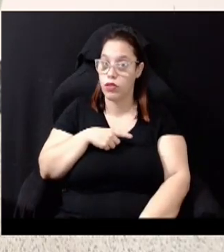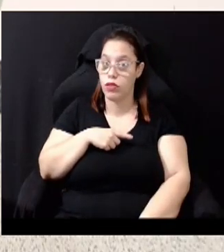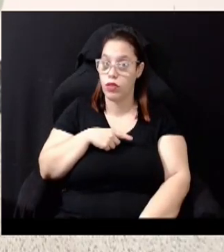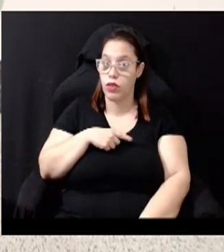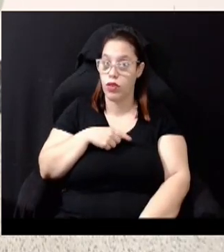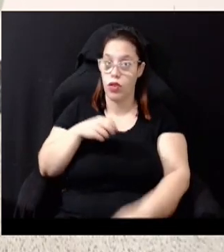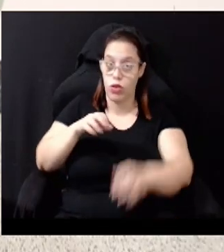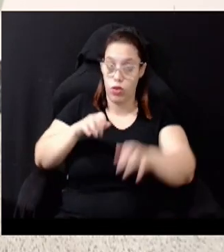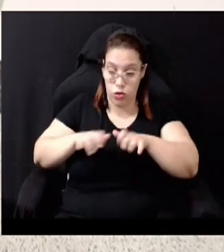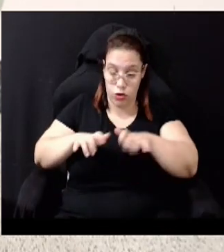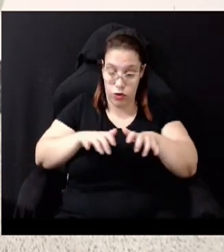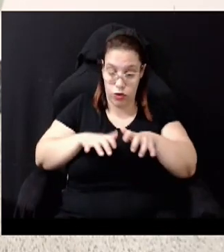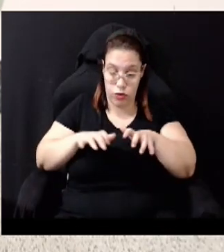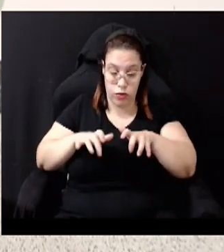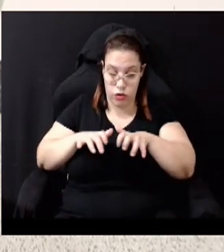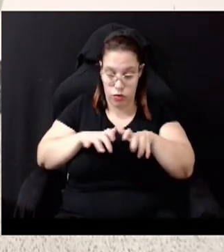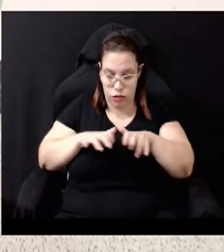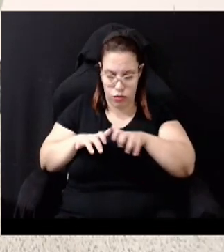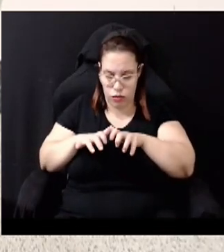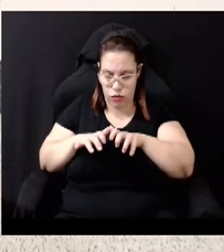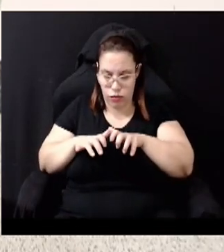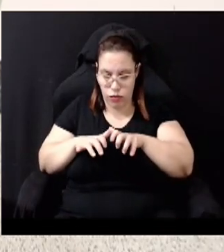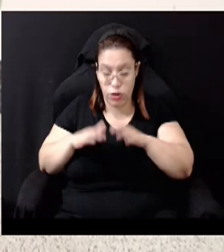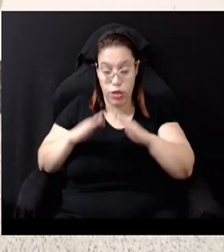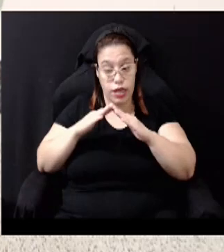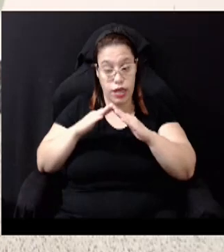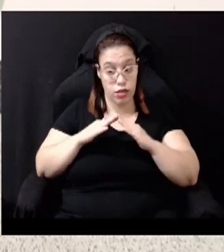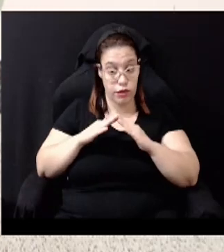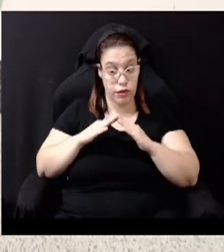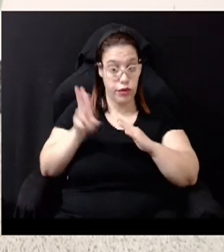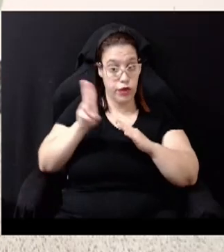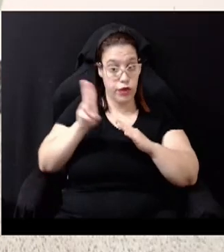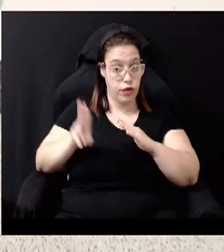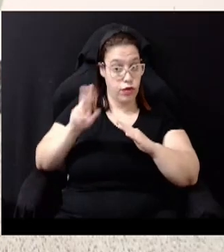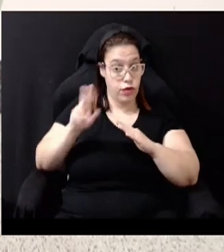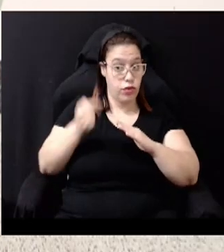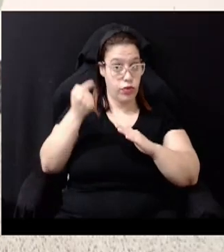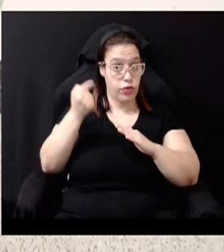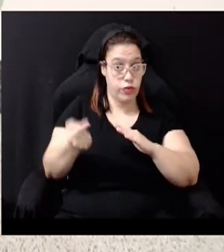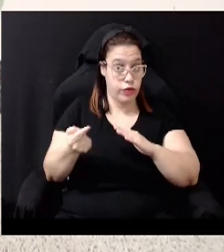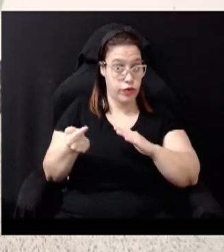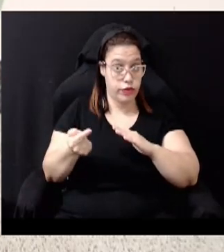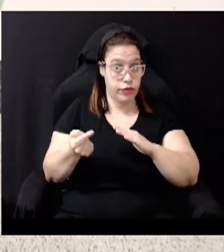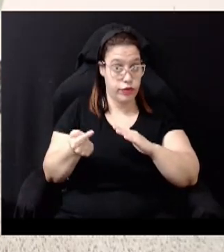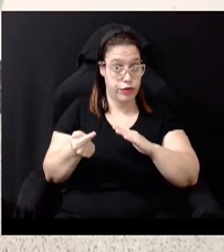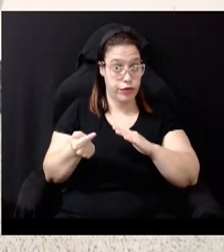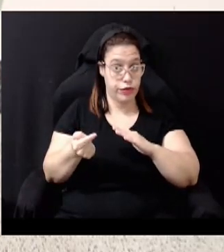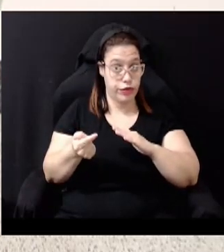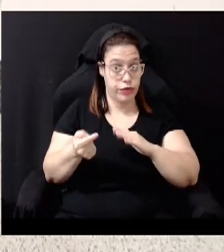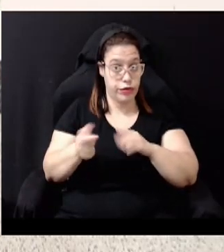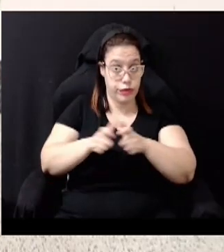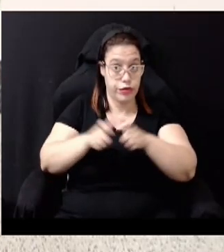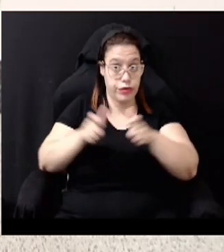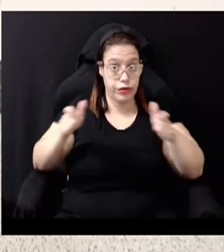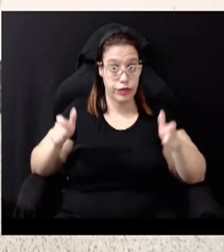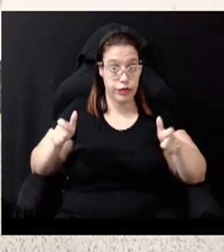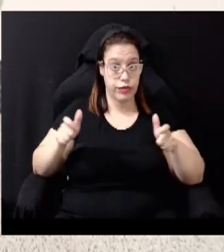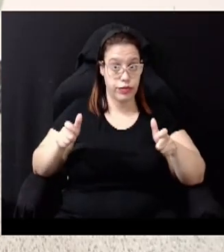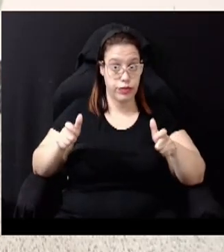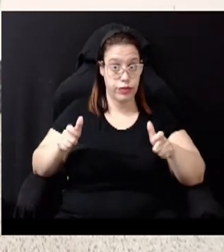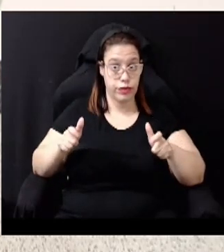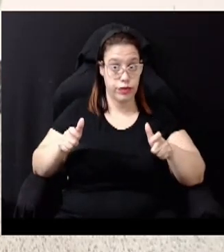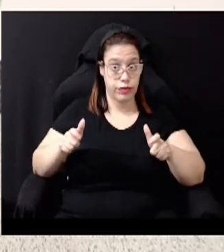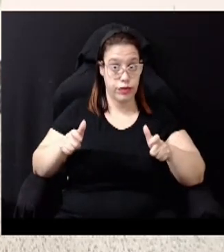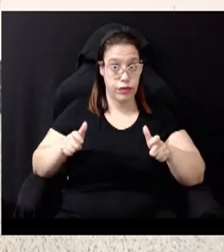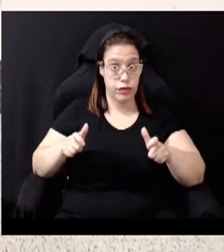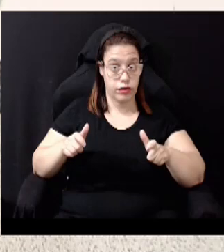um iPad, para uso em casa, para uso nesses momentos. Inclusive, temos momentos que a gente pode chamá-lo para trazer o